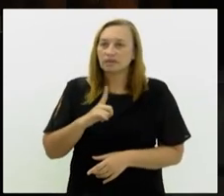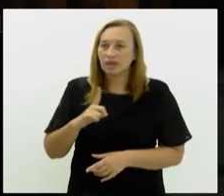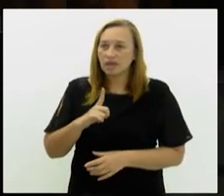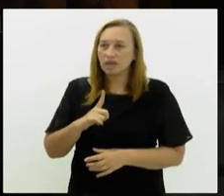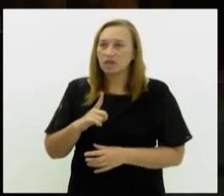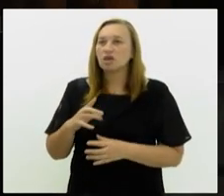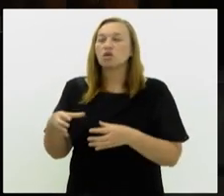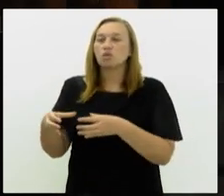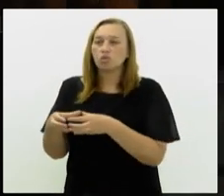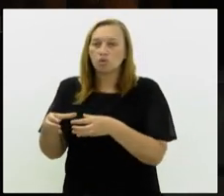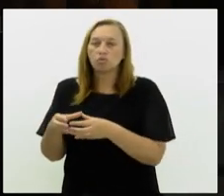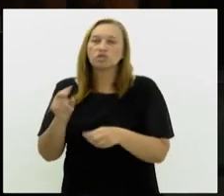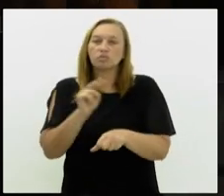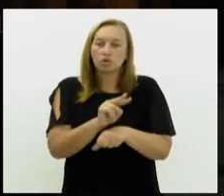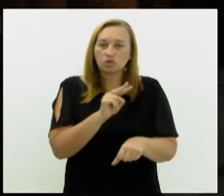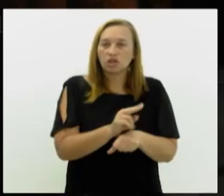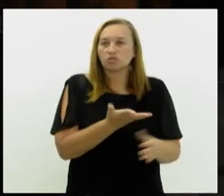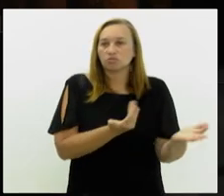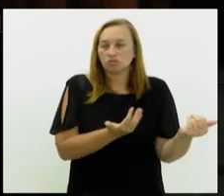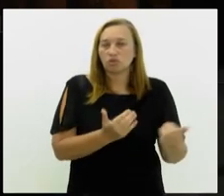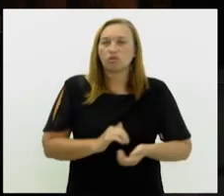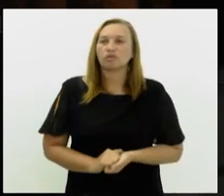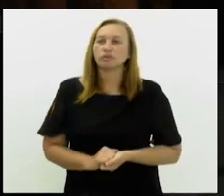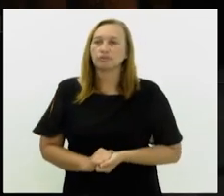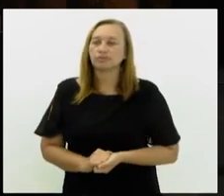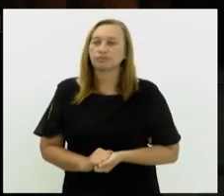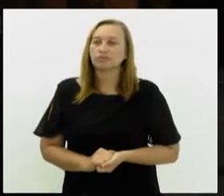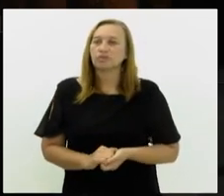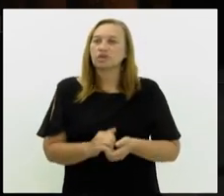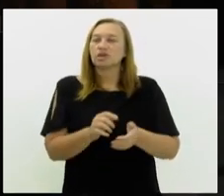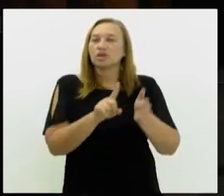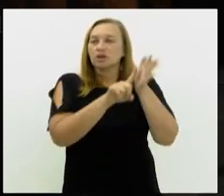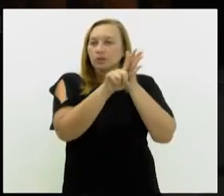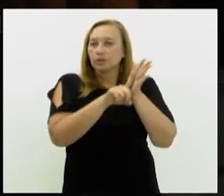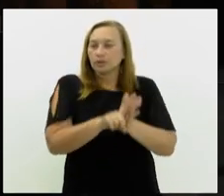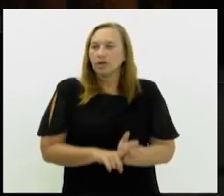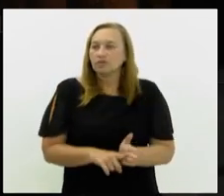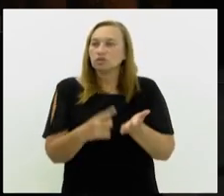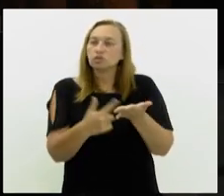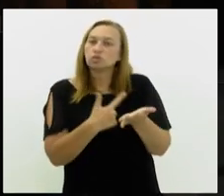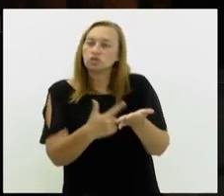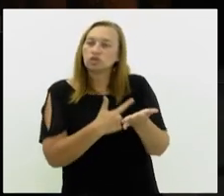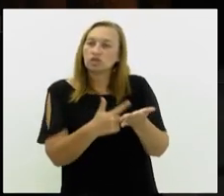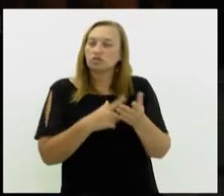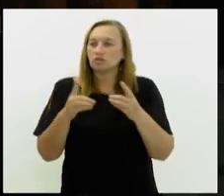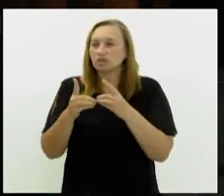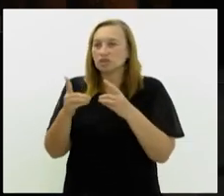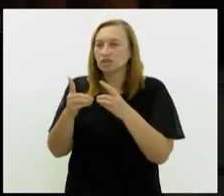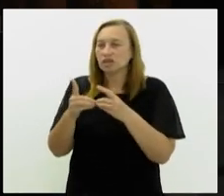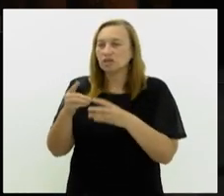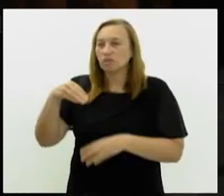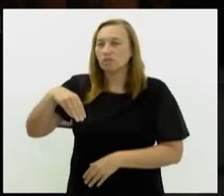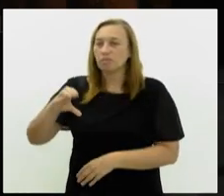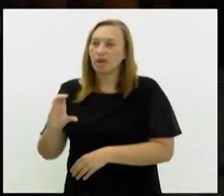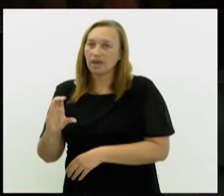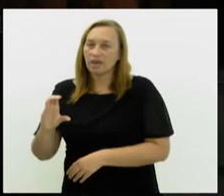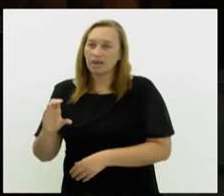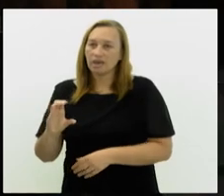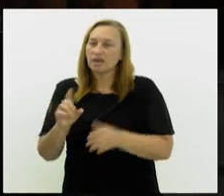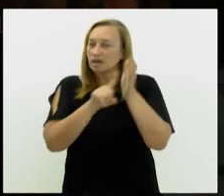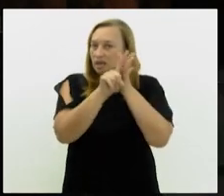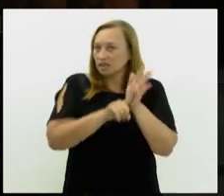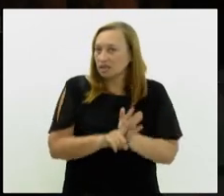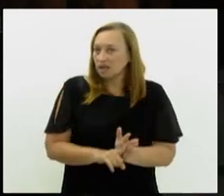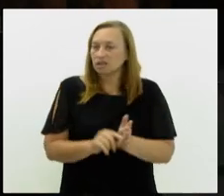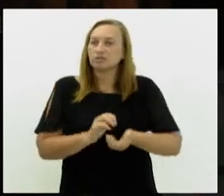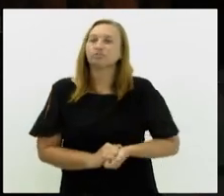jovens. E no caso da análise dos livros didáticos, cabe ao MEC essa análise. E foi o MEC, no